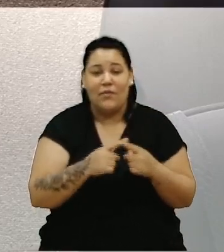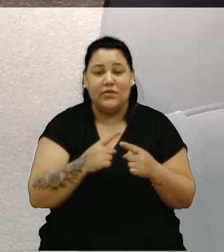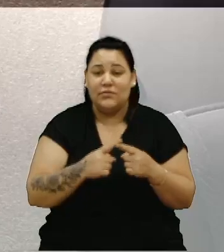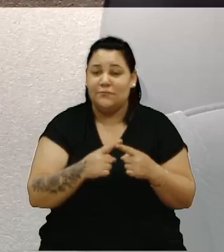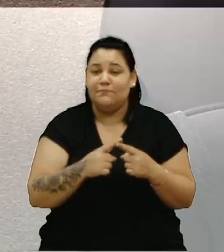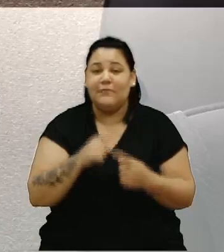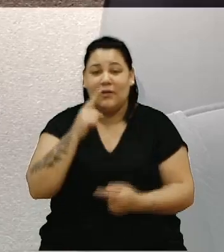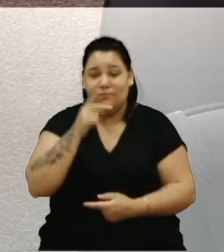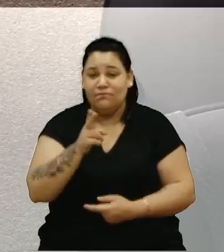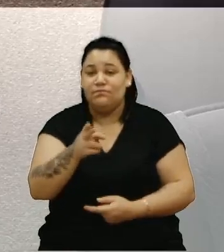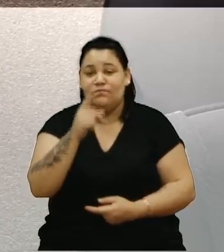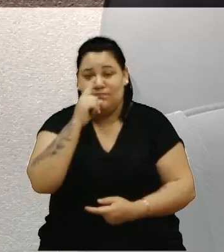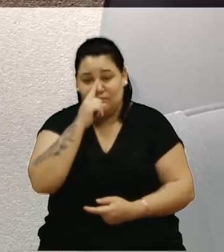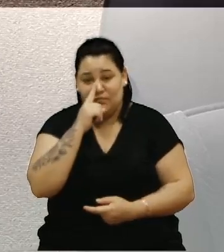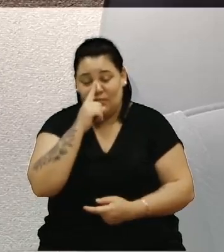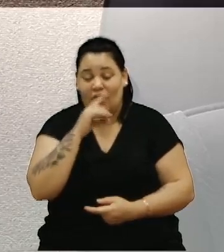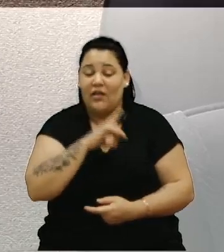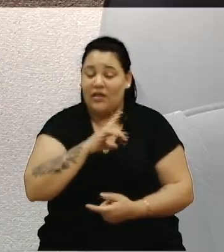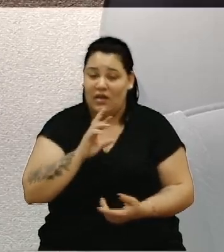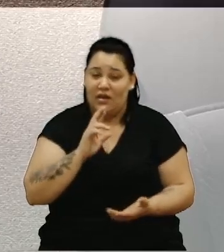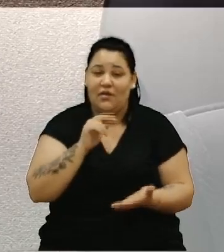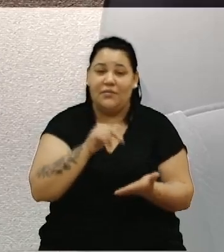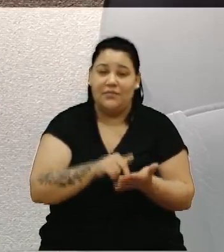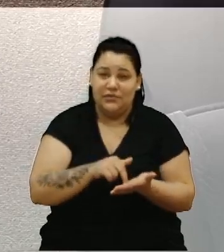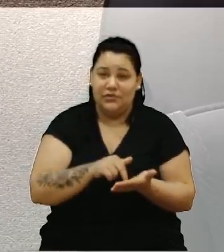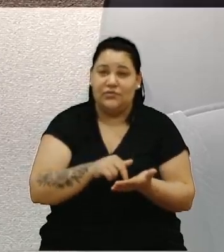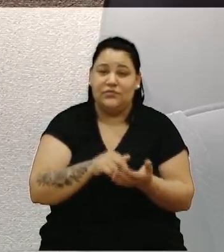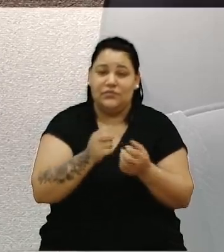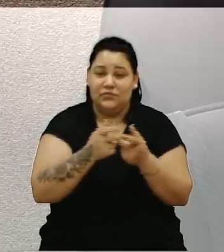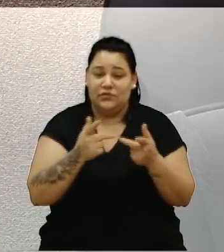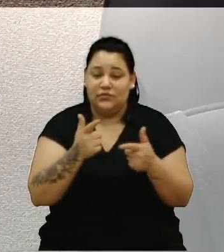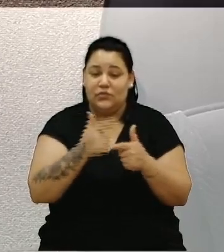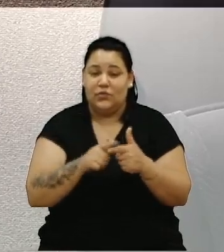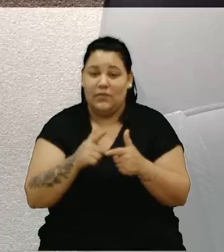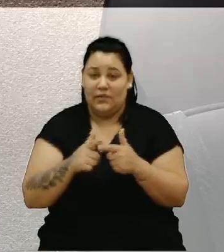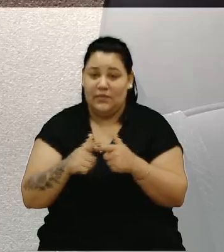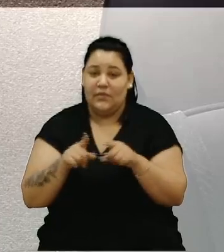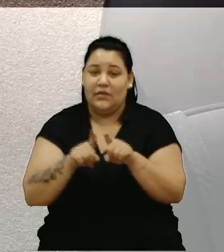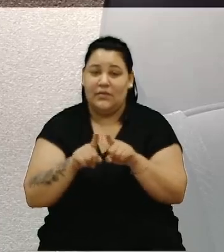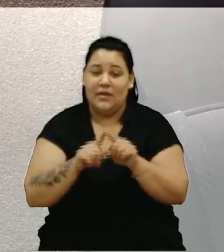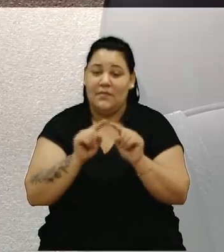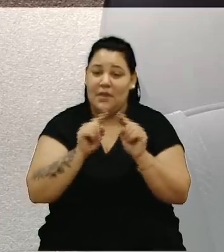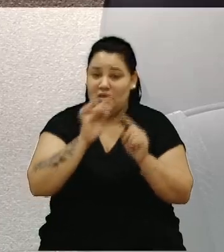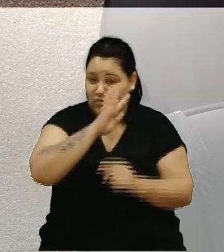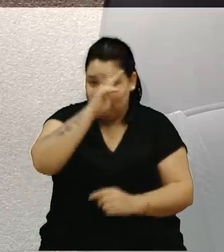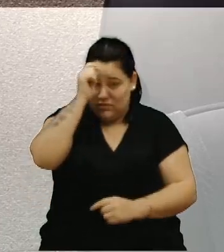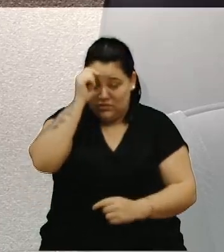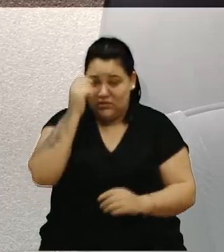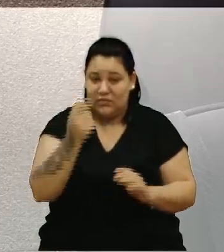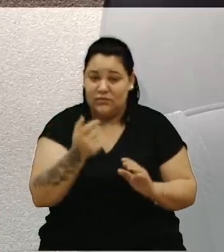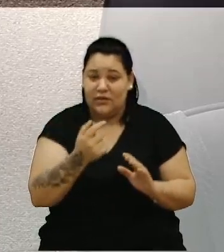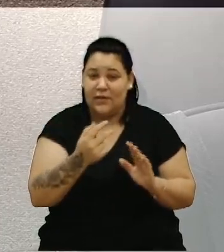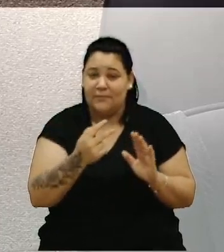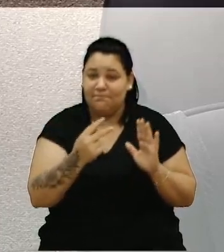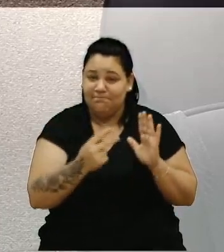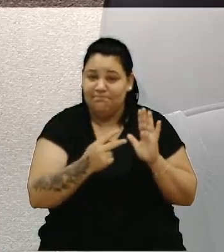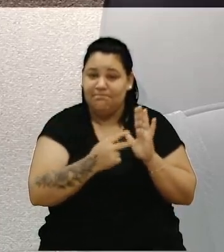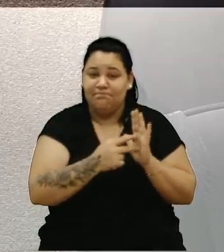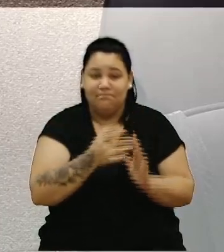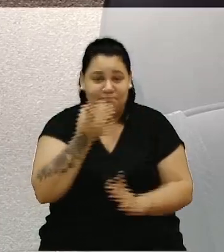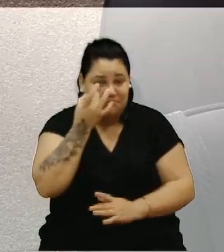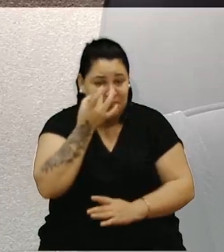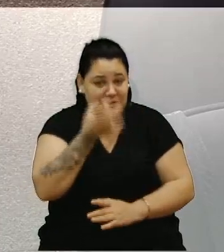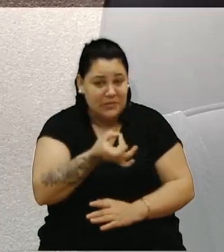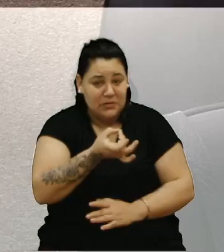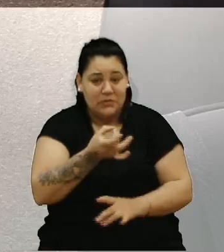né? E aí a gente tem realmente uma situação muito problemática. Mas o município está atento, está acompanhando, está tentando verificar